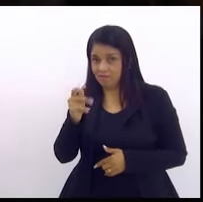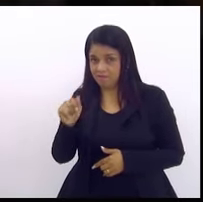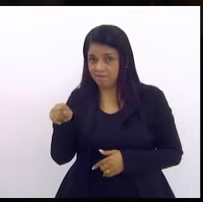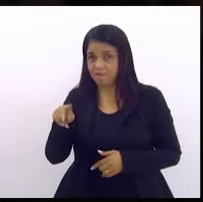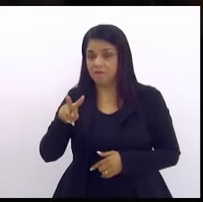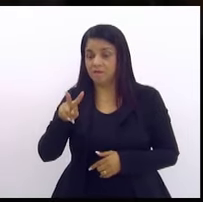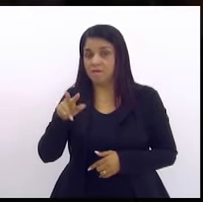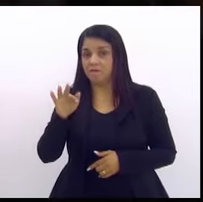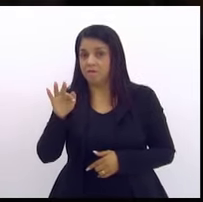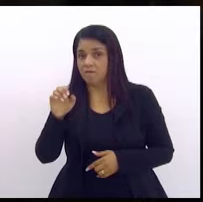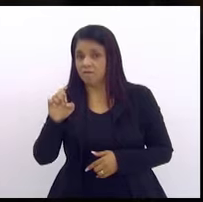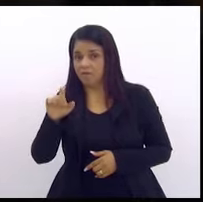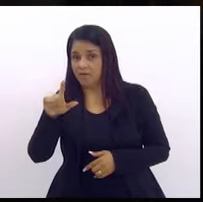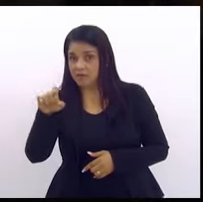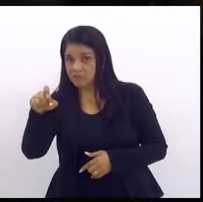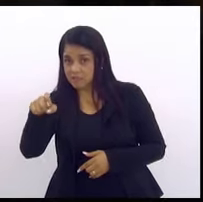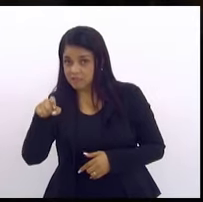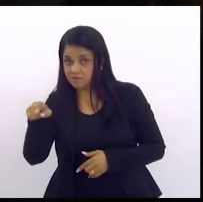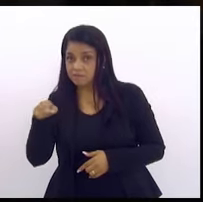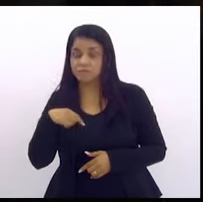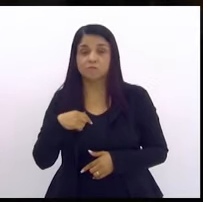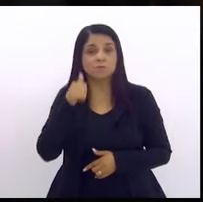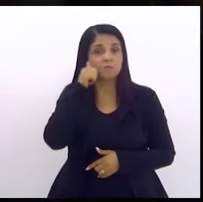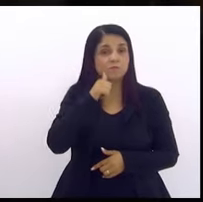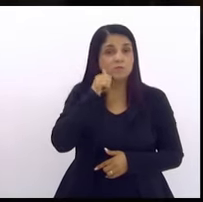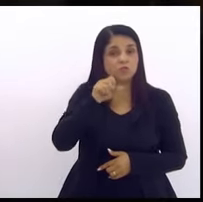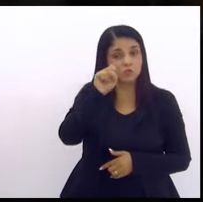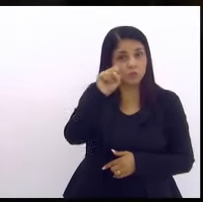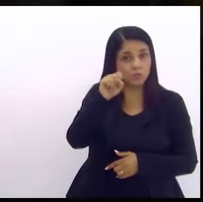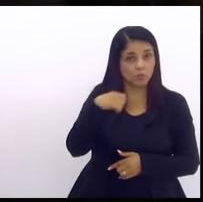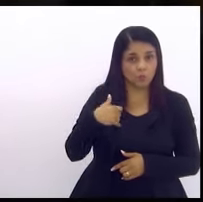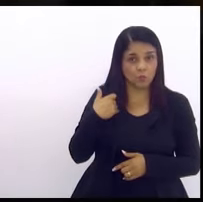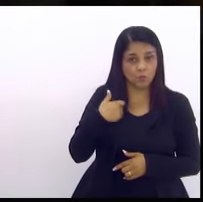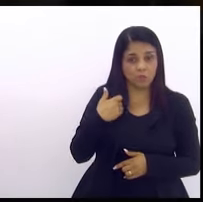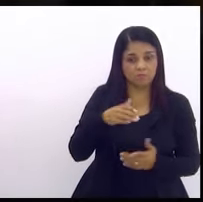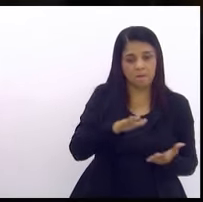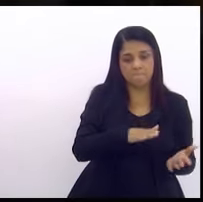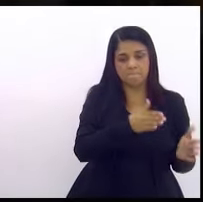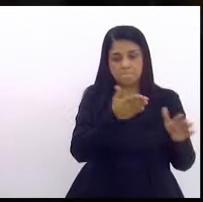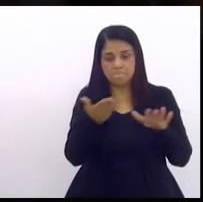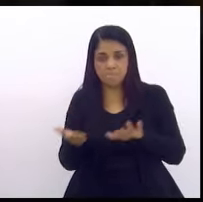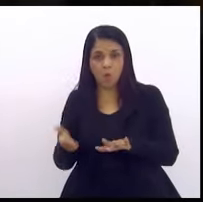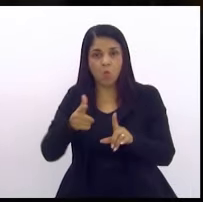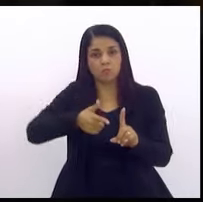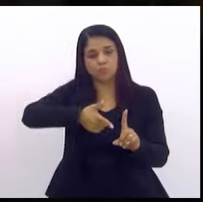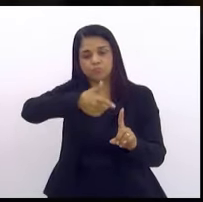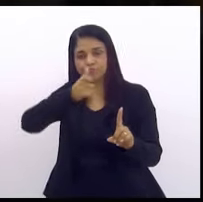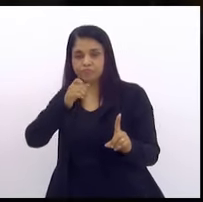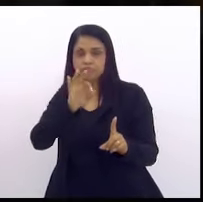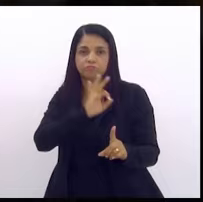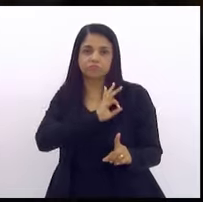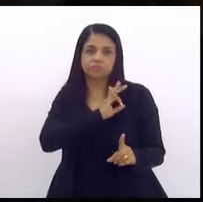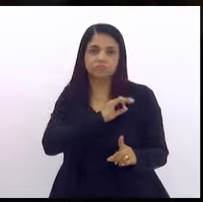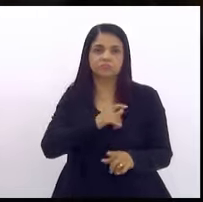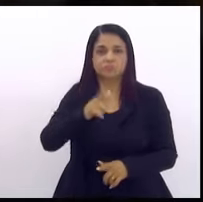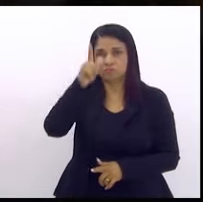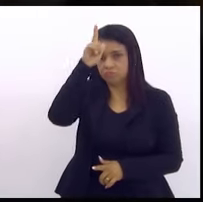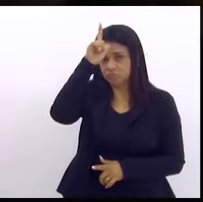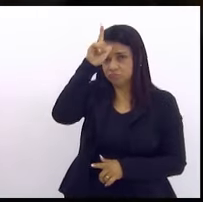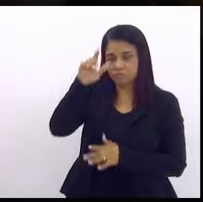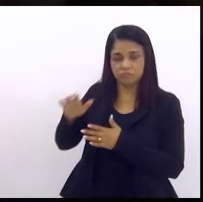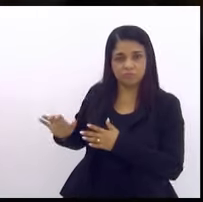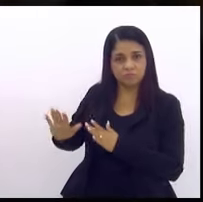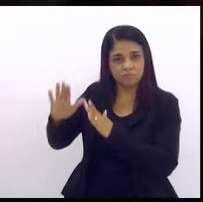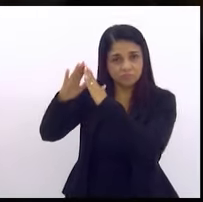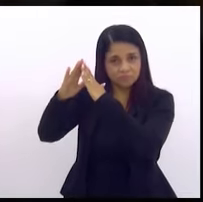a menina, uma criança de 8 anos assassinada numa ação policial no Complexo do Alemão. Fizemos a